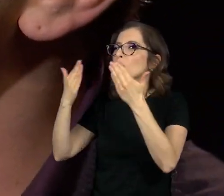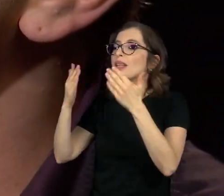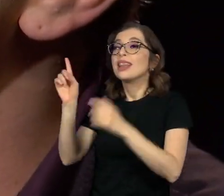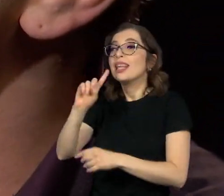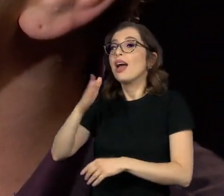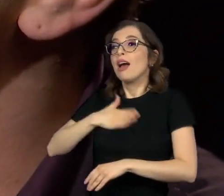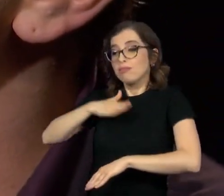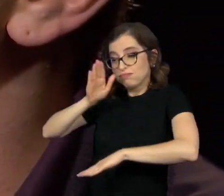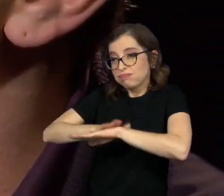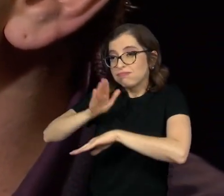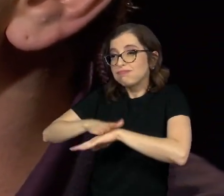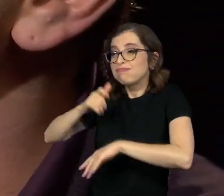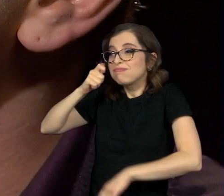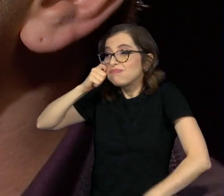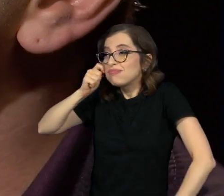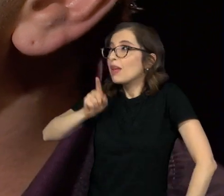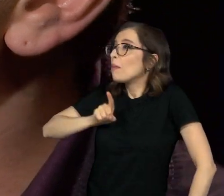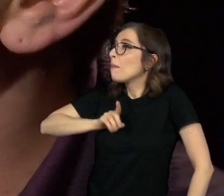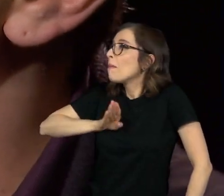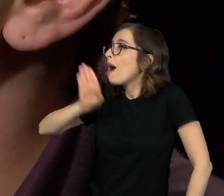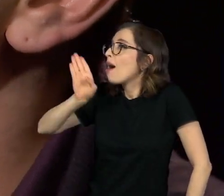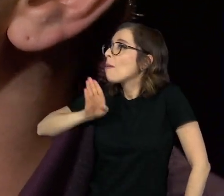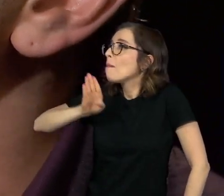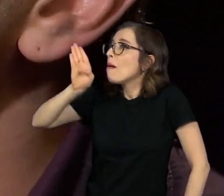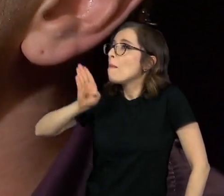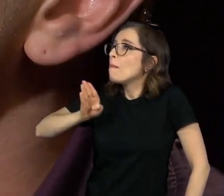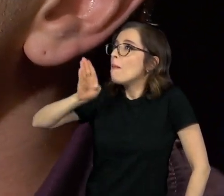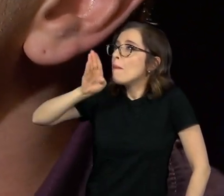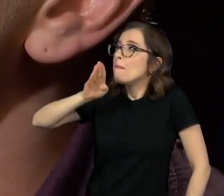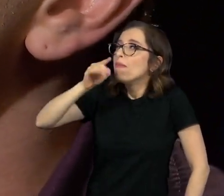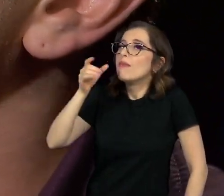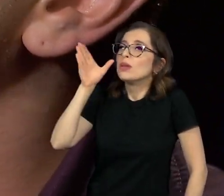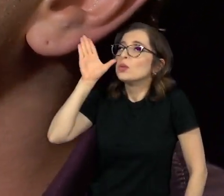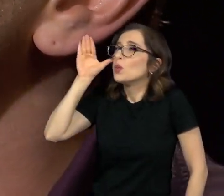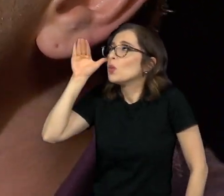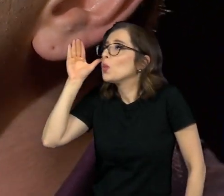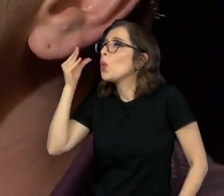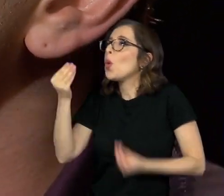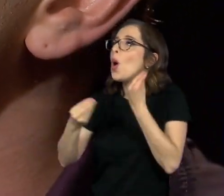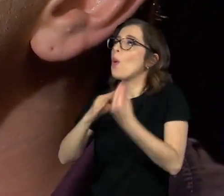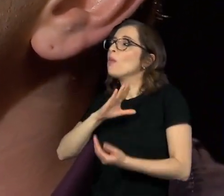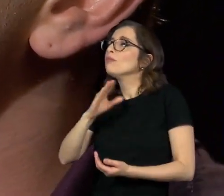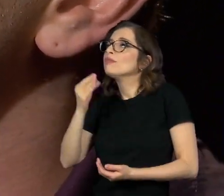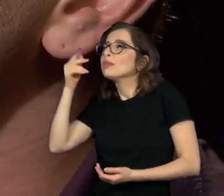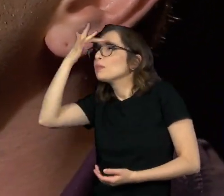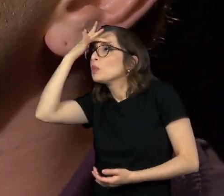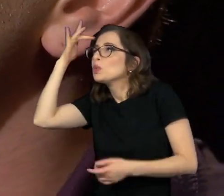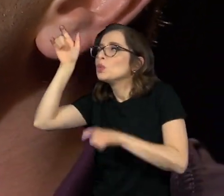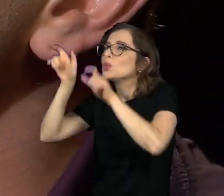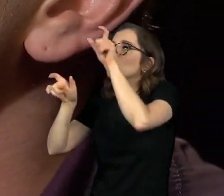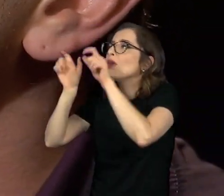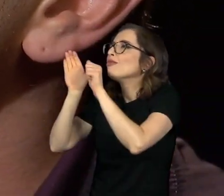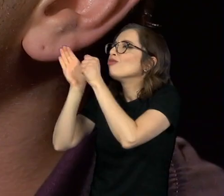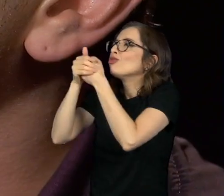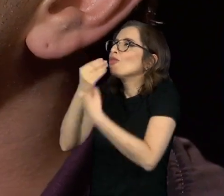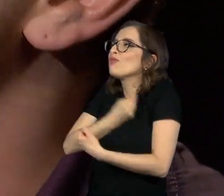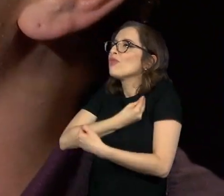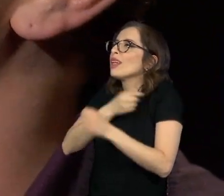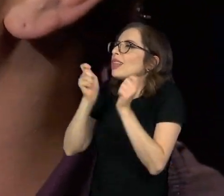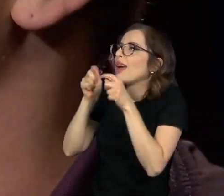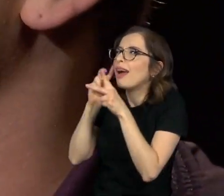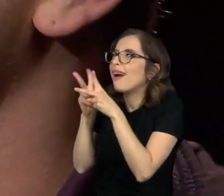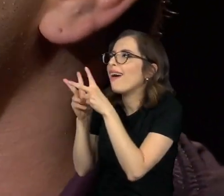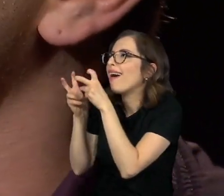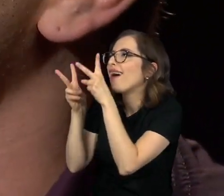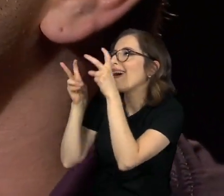as vidas, as pessoas que ainda estão invisibilizadas e que têm uma potência criativa e de vida que